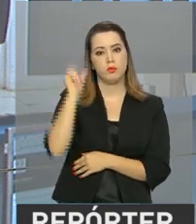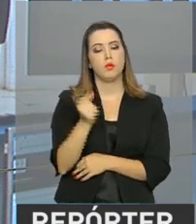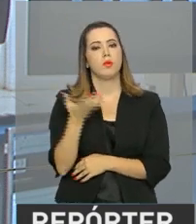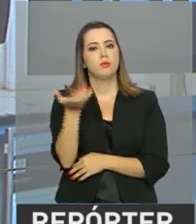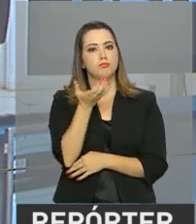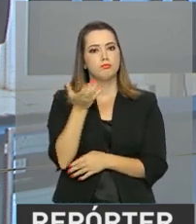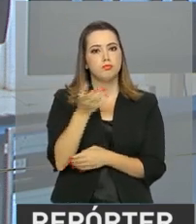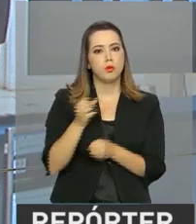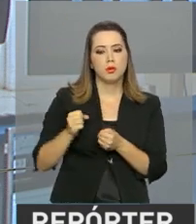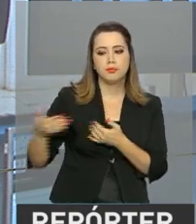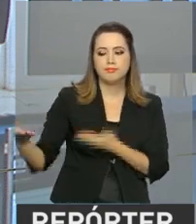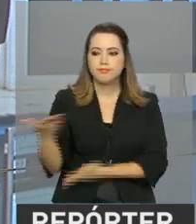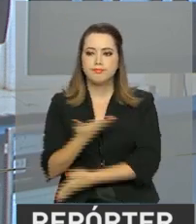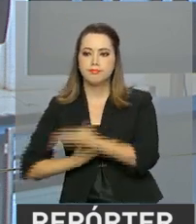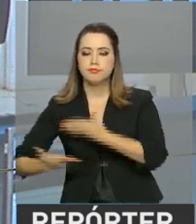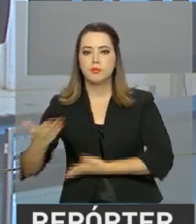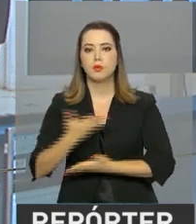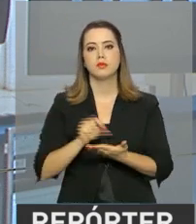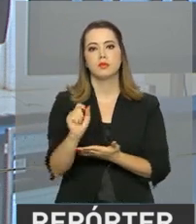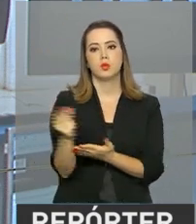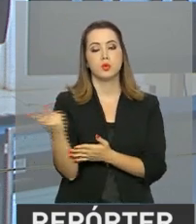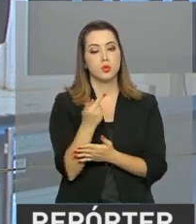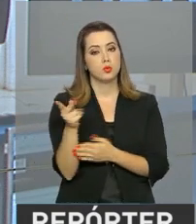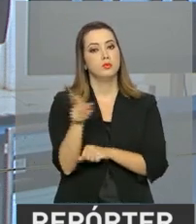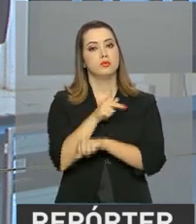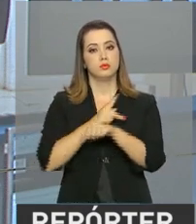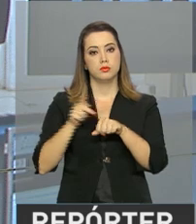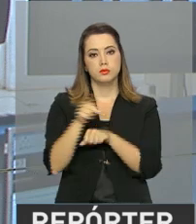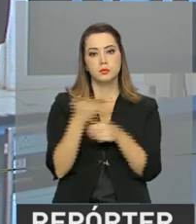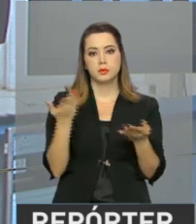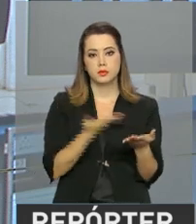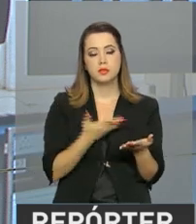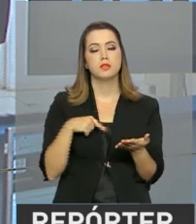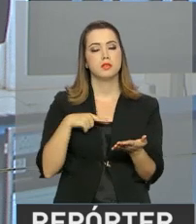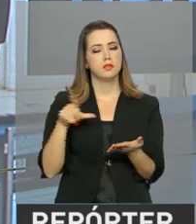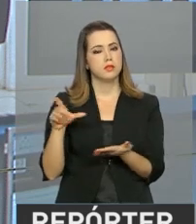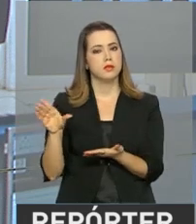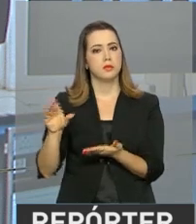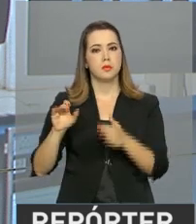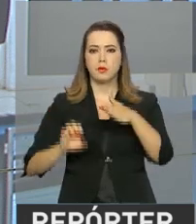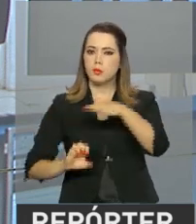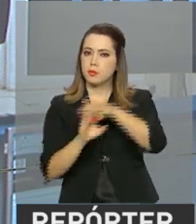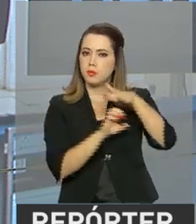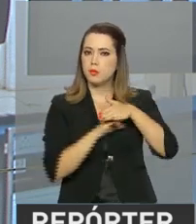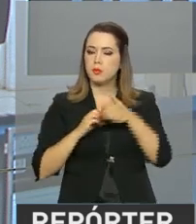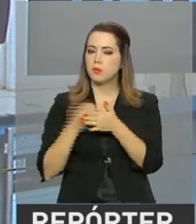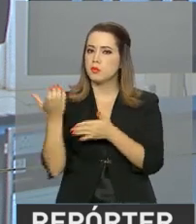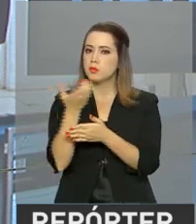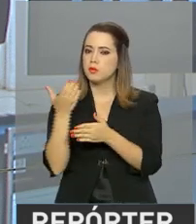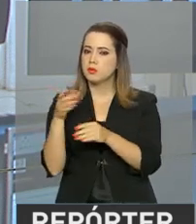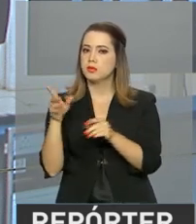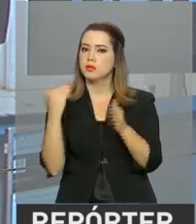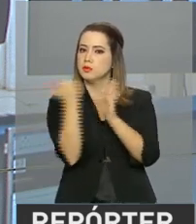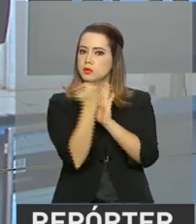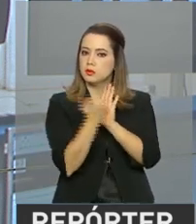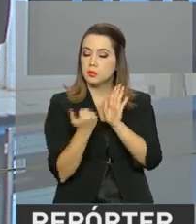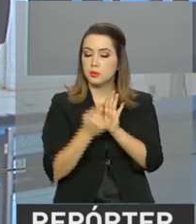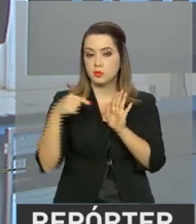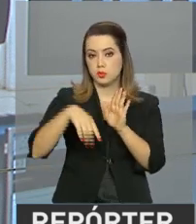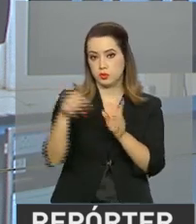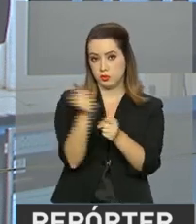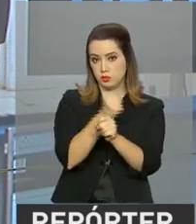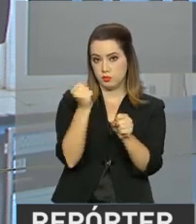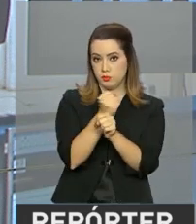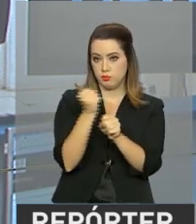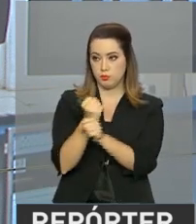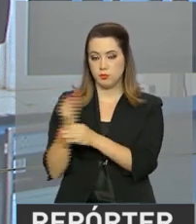quer expandir as parcerias entre os dois países e atrair interessados em projetos de infraestrutura.